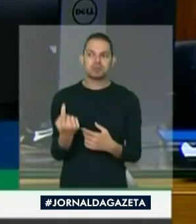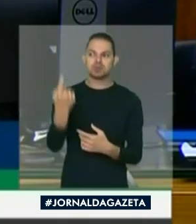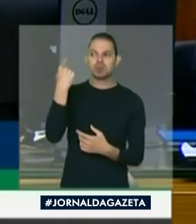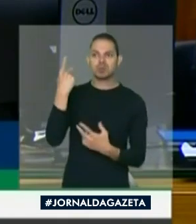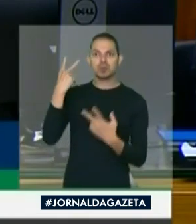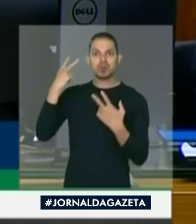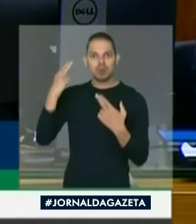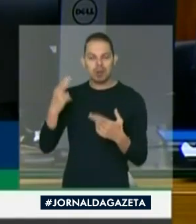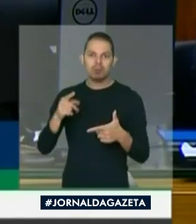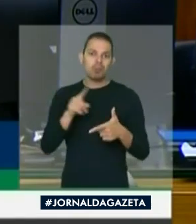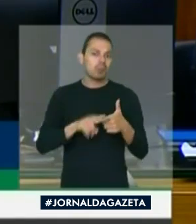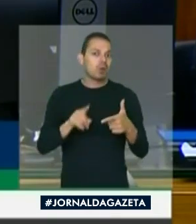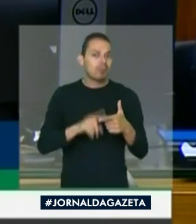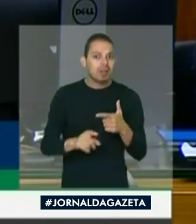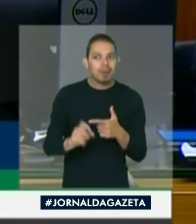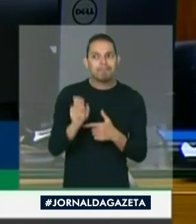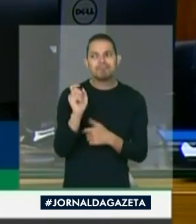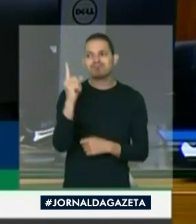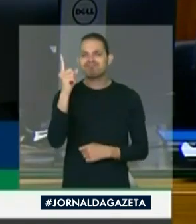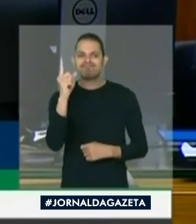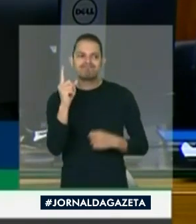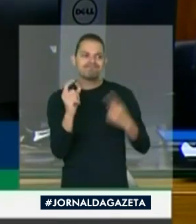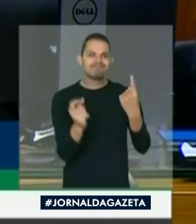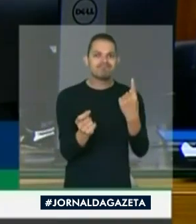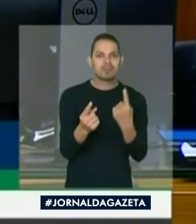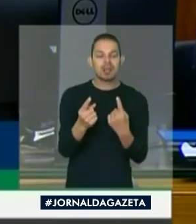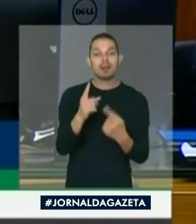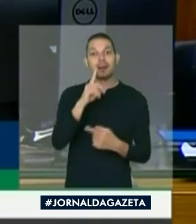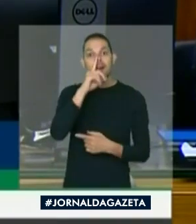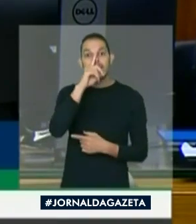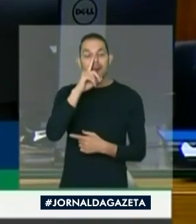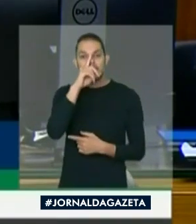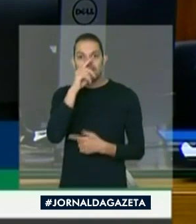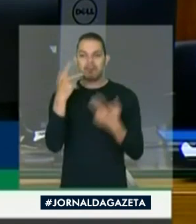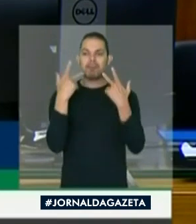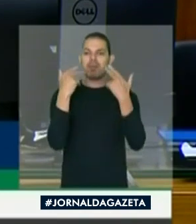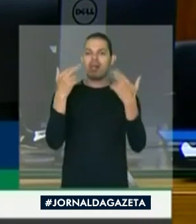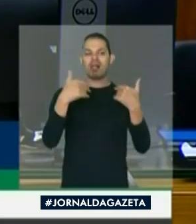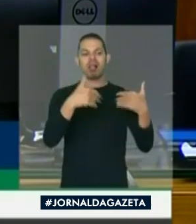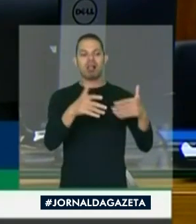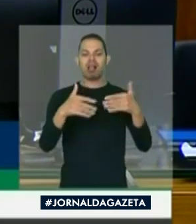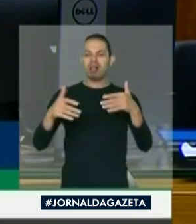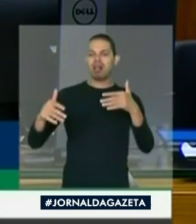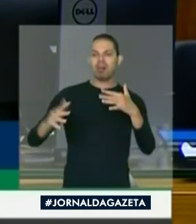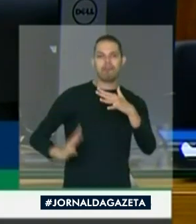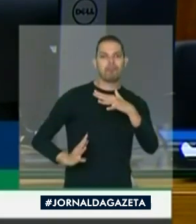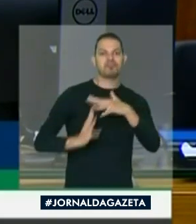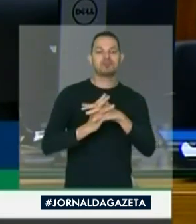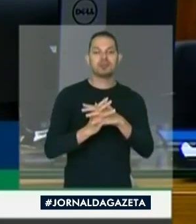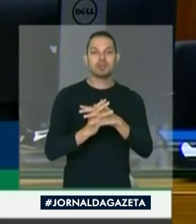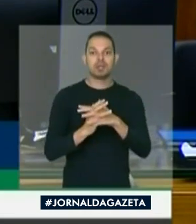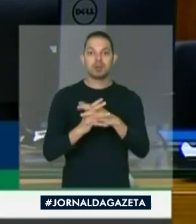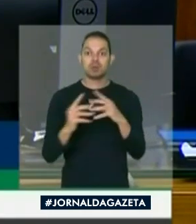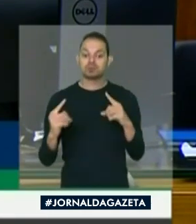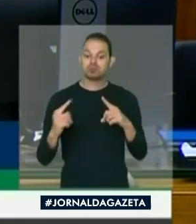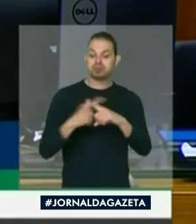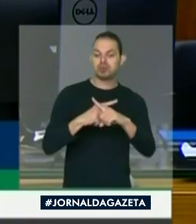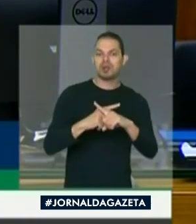um ponto fora da curva, sobre o risco de banalizarmos excessos que, pelo caminho oposto,